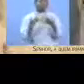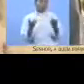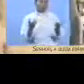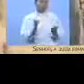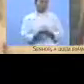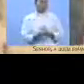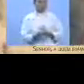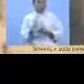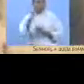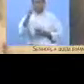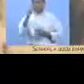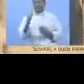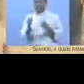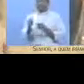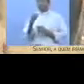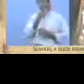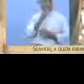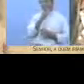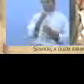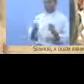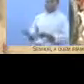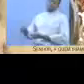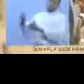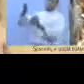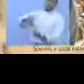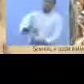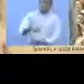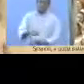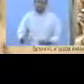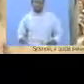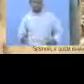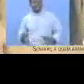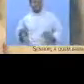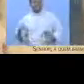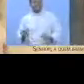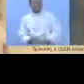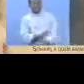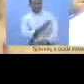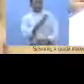transformou. Jesus, por que será que fulano tem tanta graça de Deus e eu não tenho?